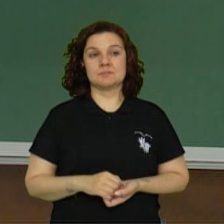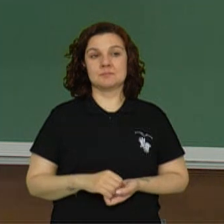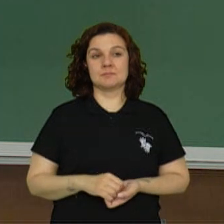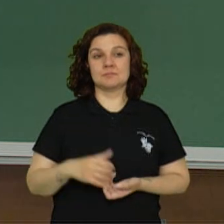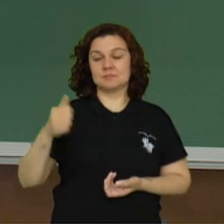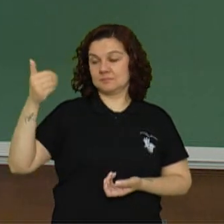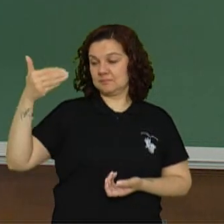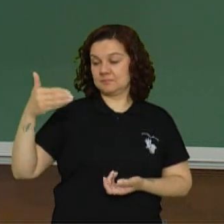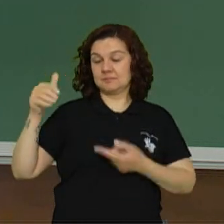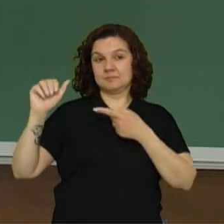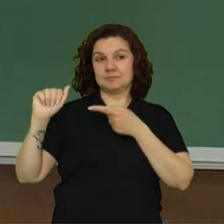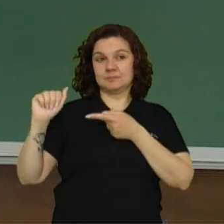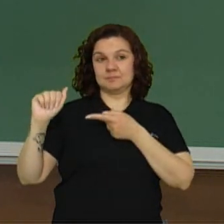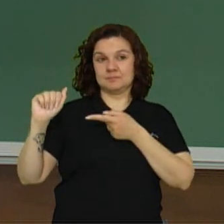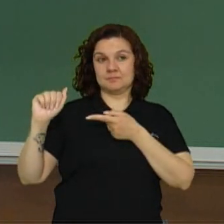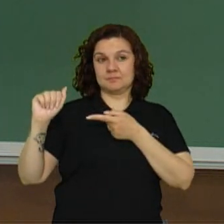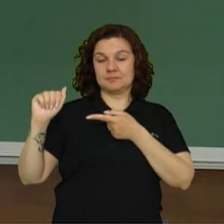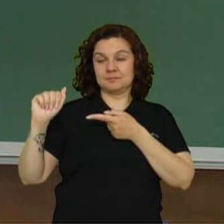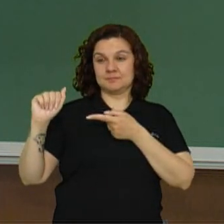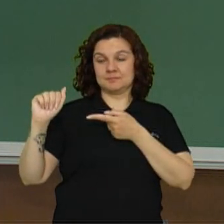Alternativas de resposta. Letra A,